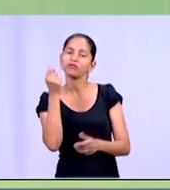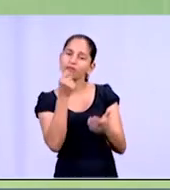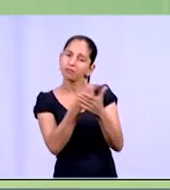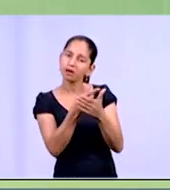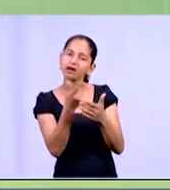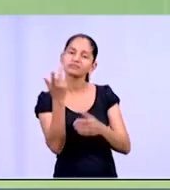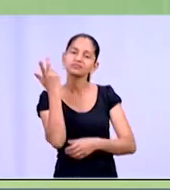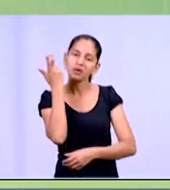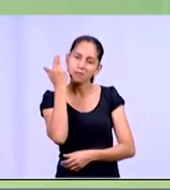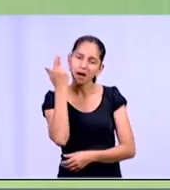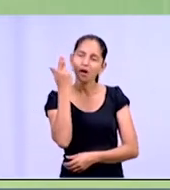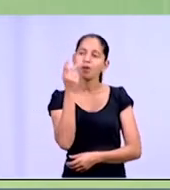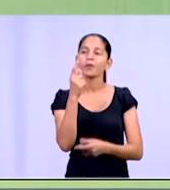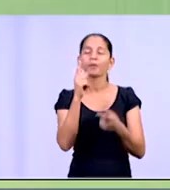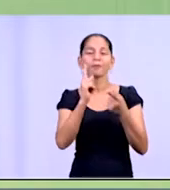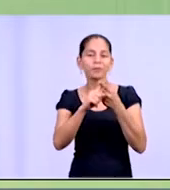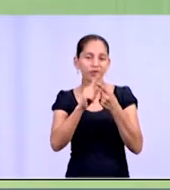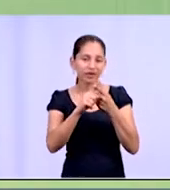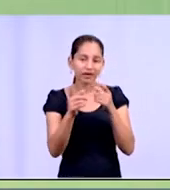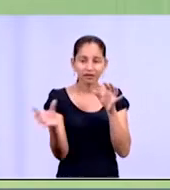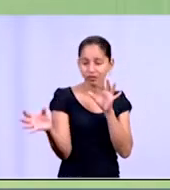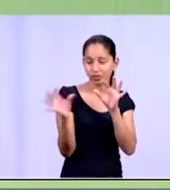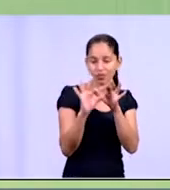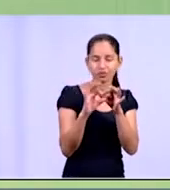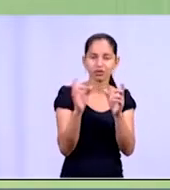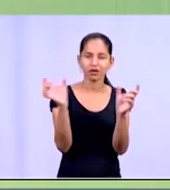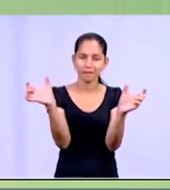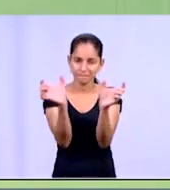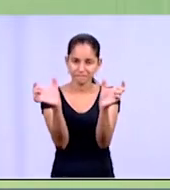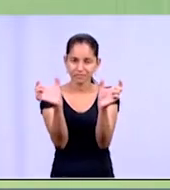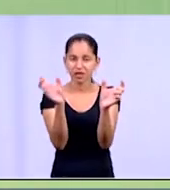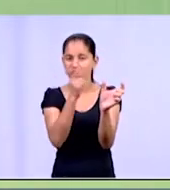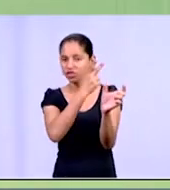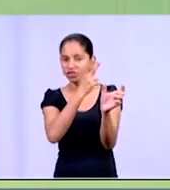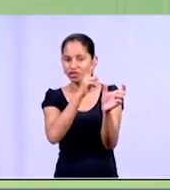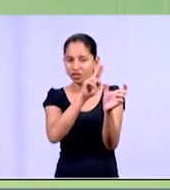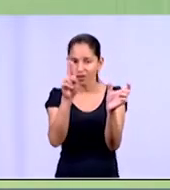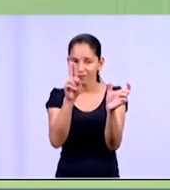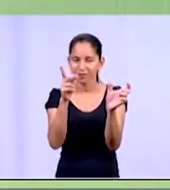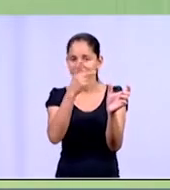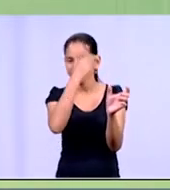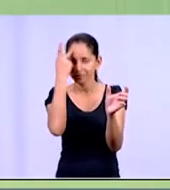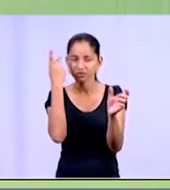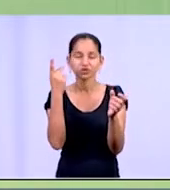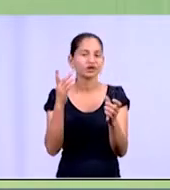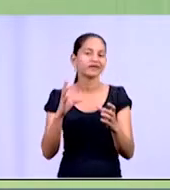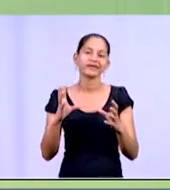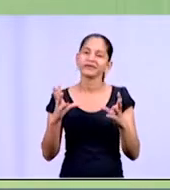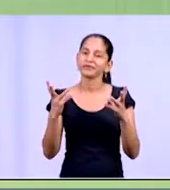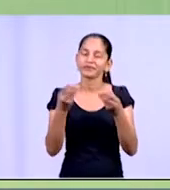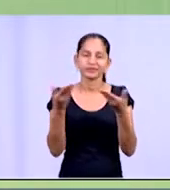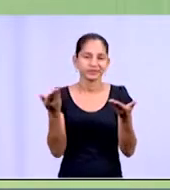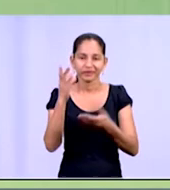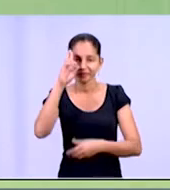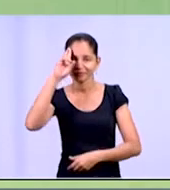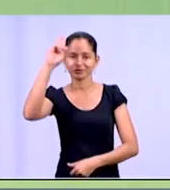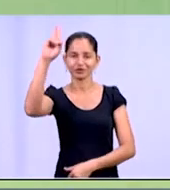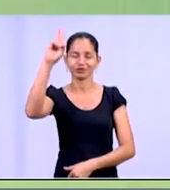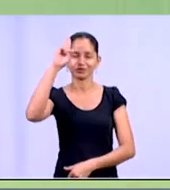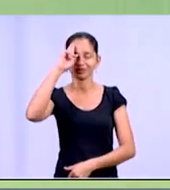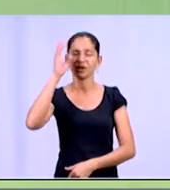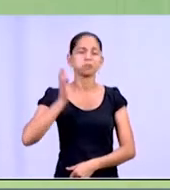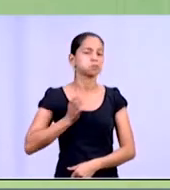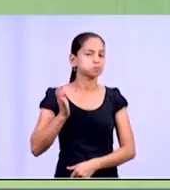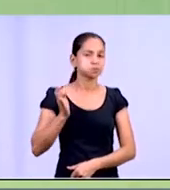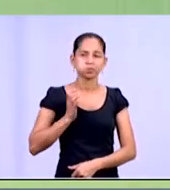dele, porque o Bill Gates e Paul Allen, quem são esses dois caras, Bill Gates e Paul Allen? Donos da Microsoft. Bill Gates, o homem mais